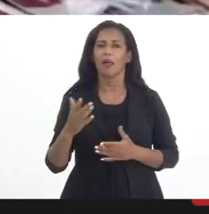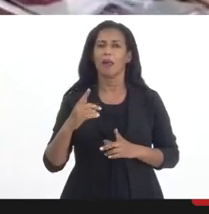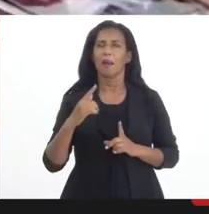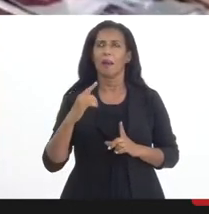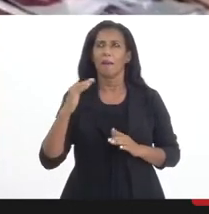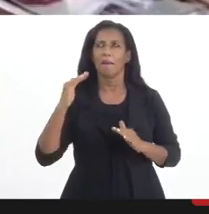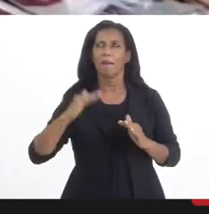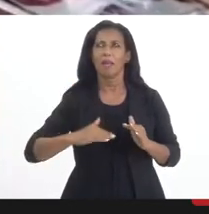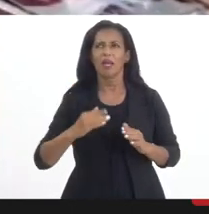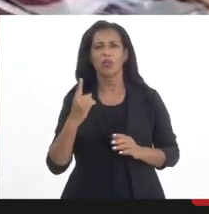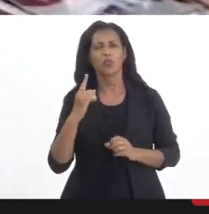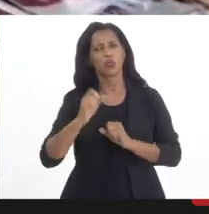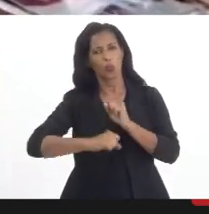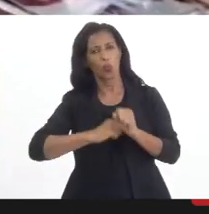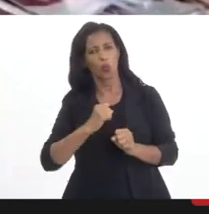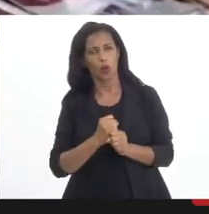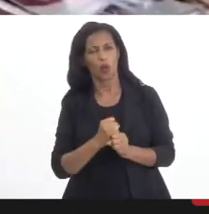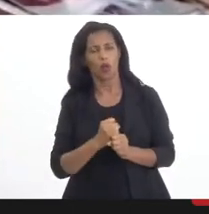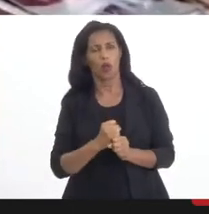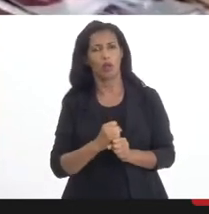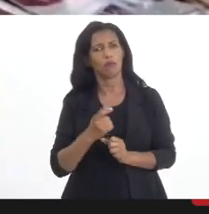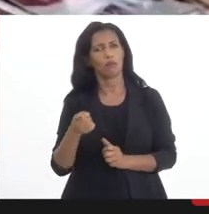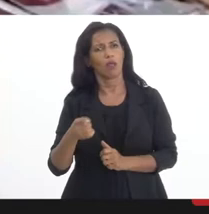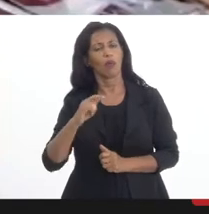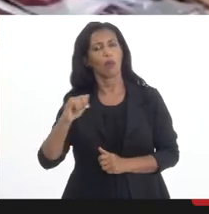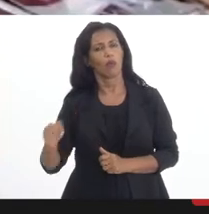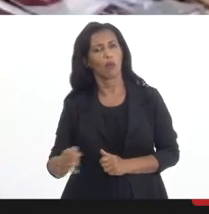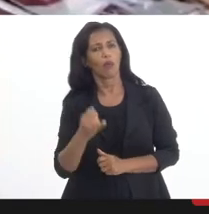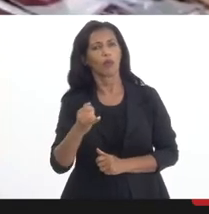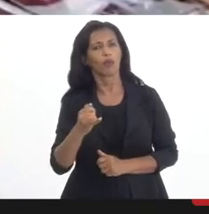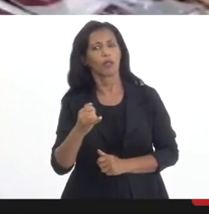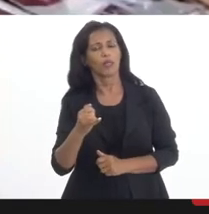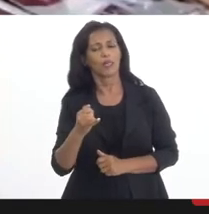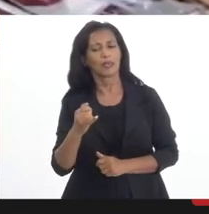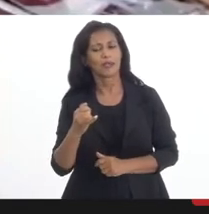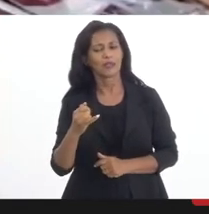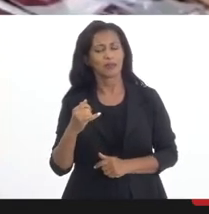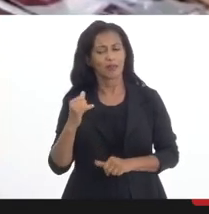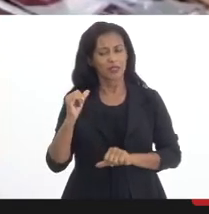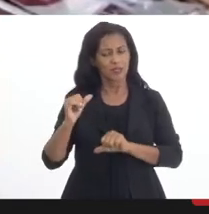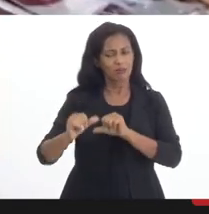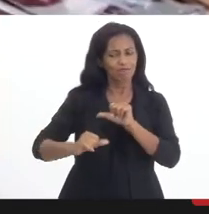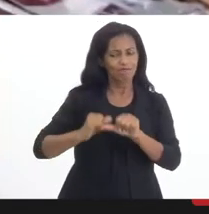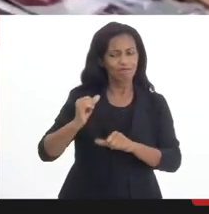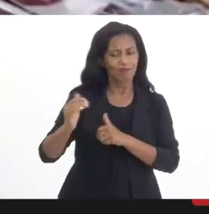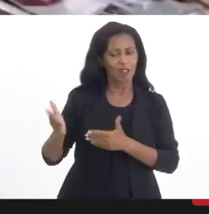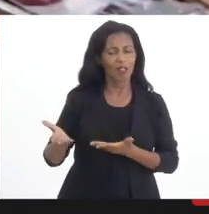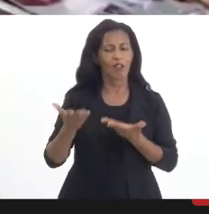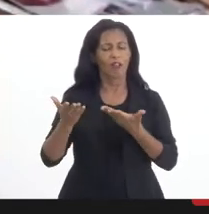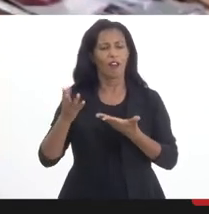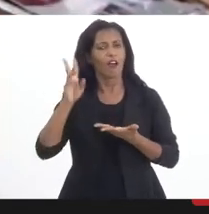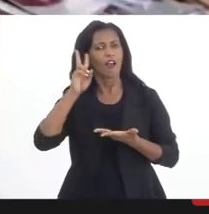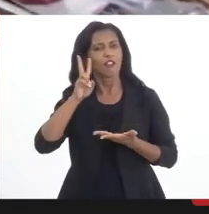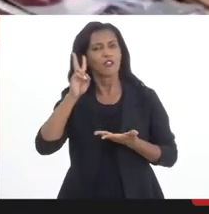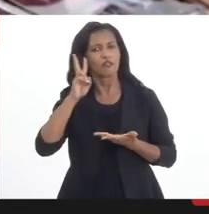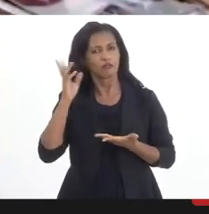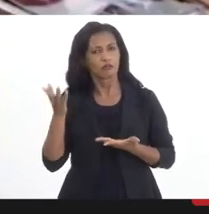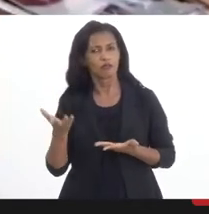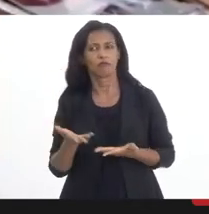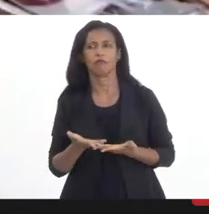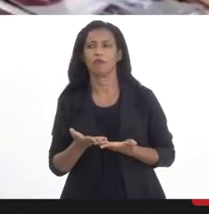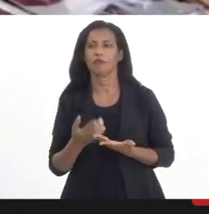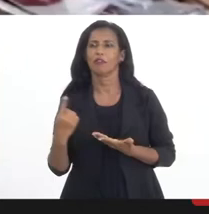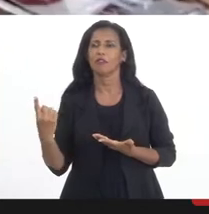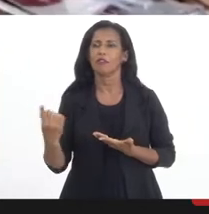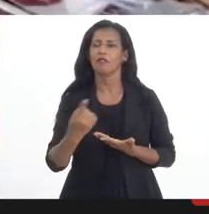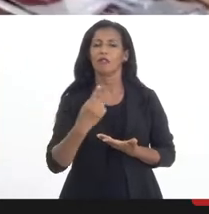vai fazer um ano agora. E essa é uma oportunidade até para nós recuperarmos um pouco a história da